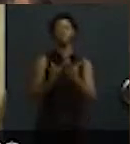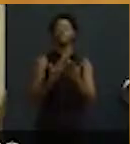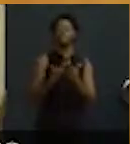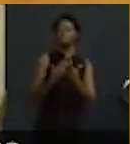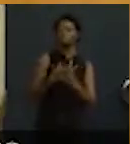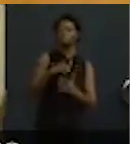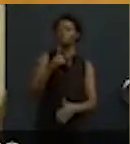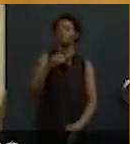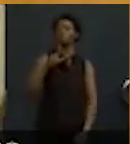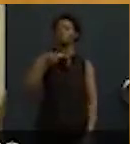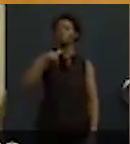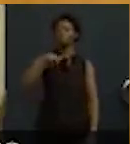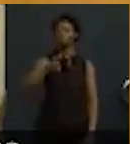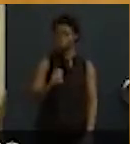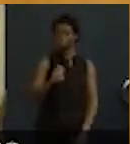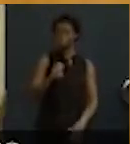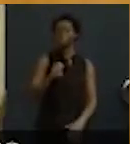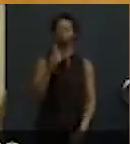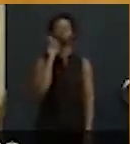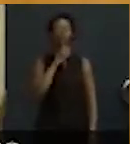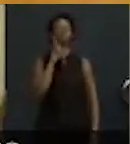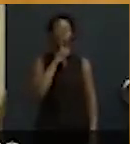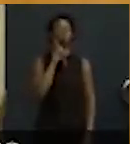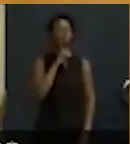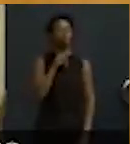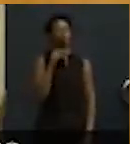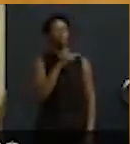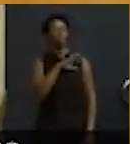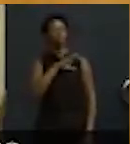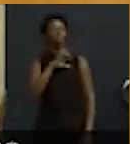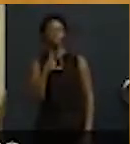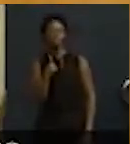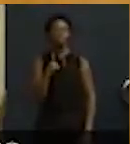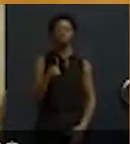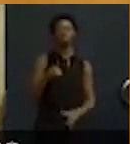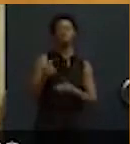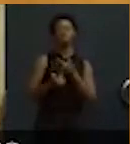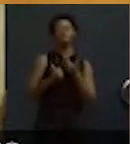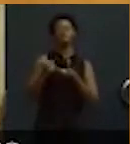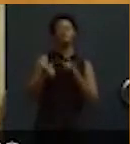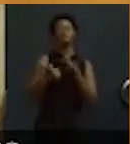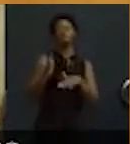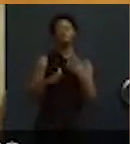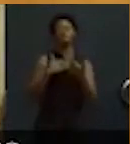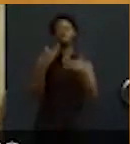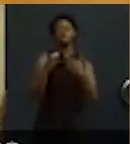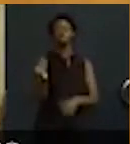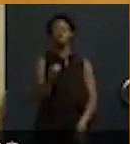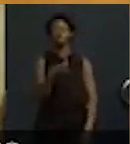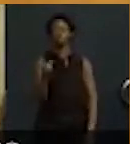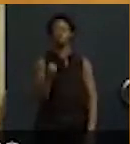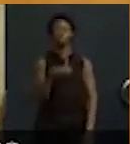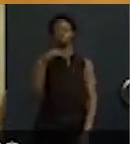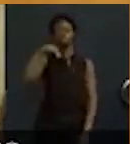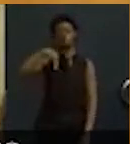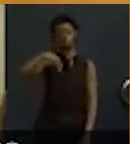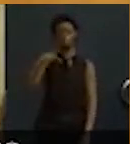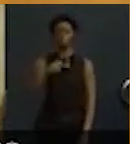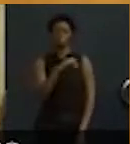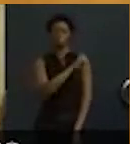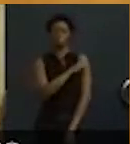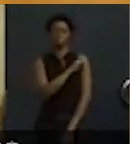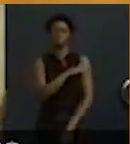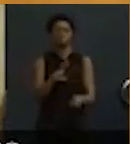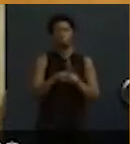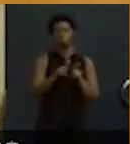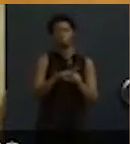nosso homenageado é coordenador do Laboratório de Inovação do MPRJ, é ex-coordenador de Meio Ambiente do Grupo de